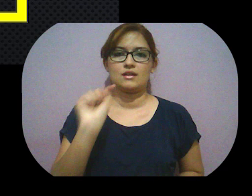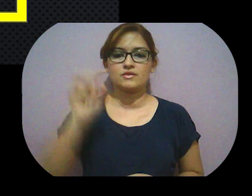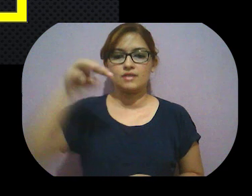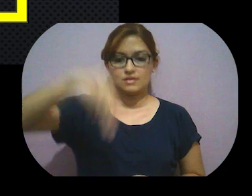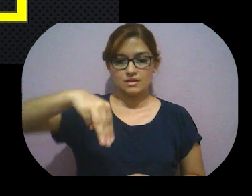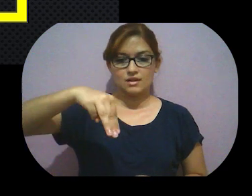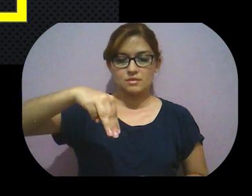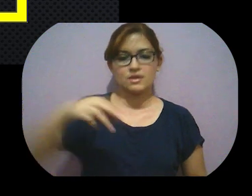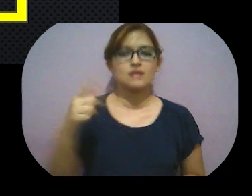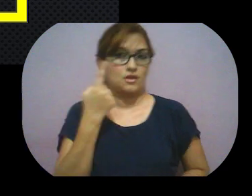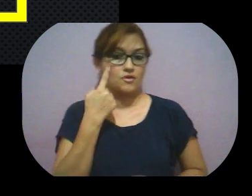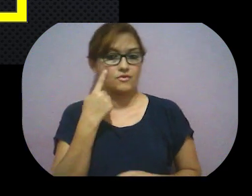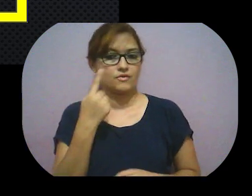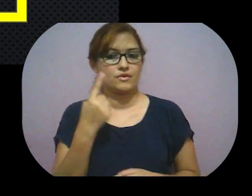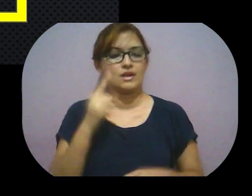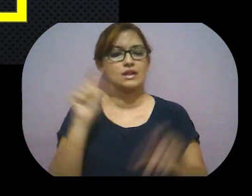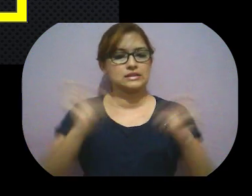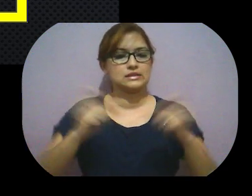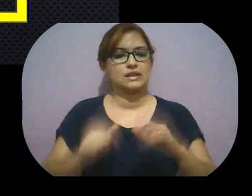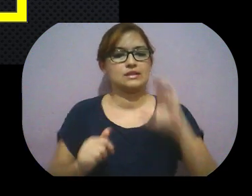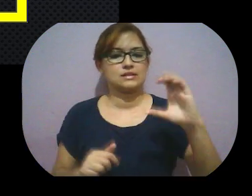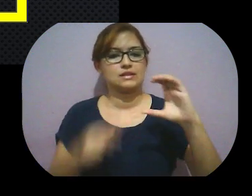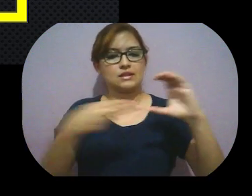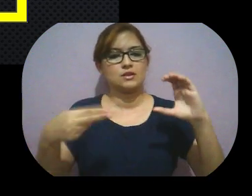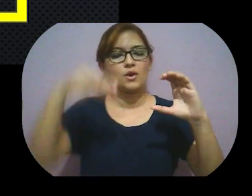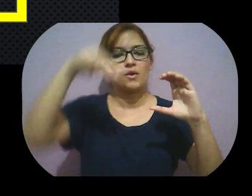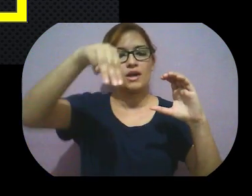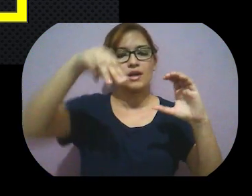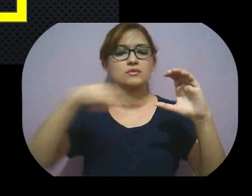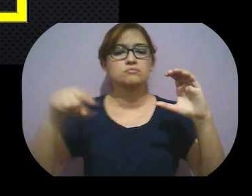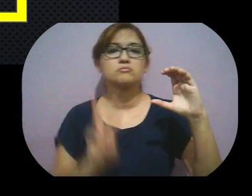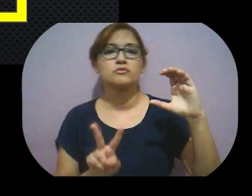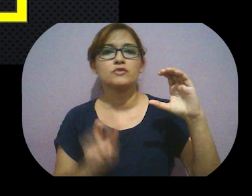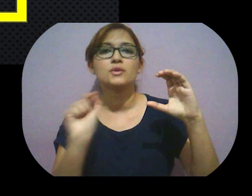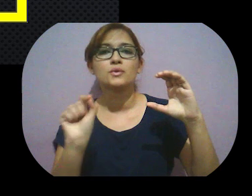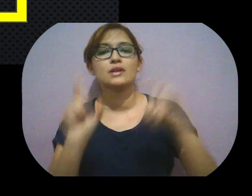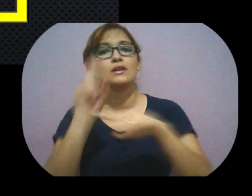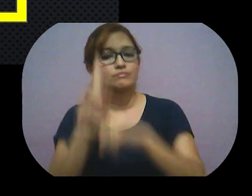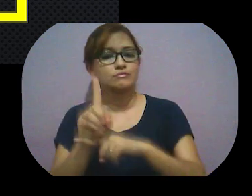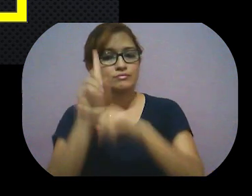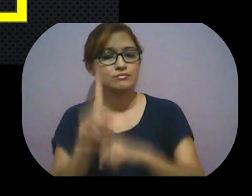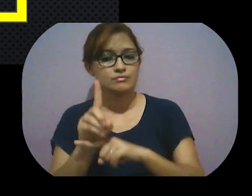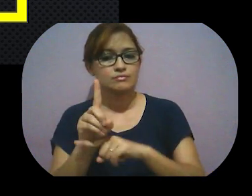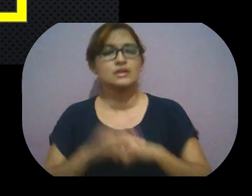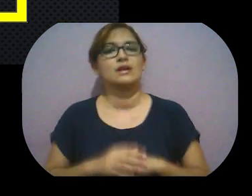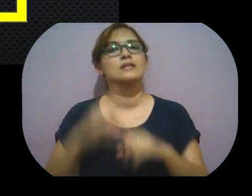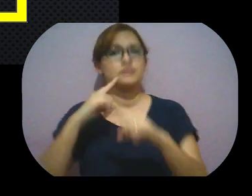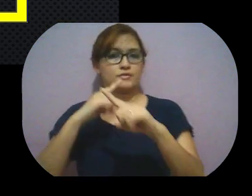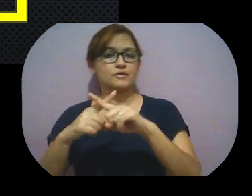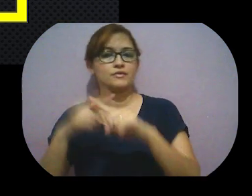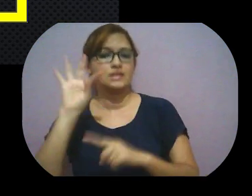eu vou ter que C é igual a N sobre V, que é densidade, ó, densidade da solução, multiplicado pelo